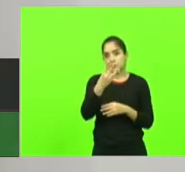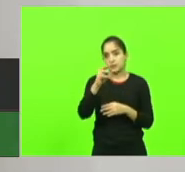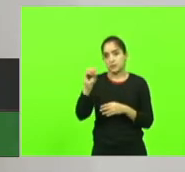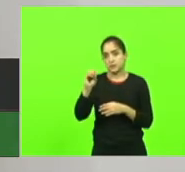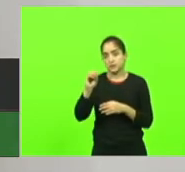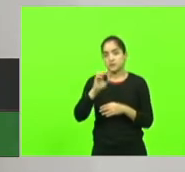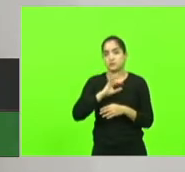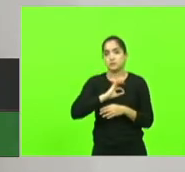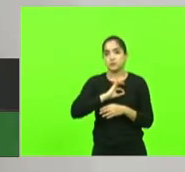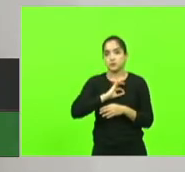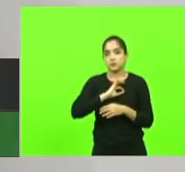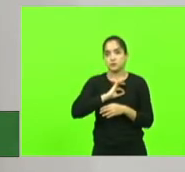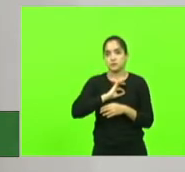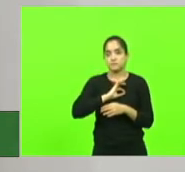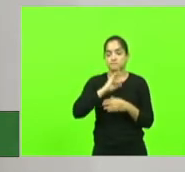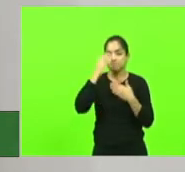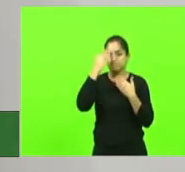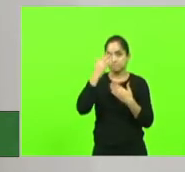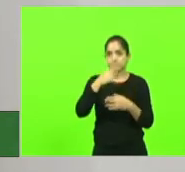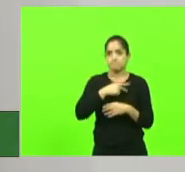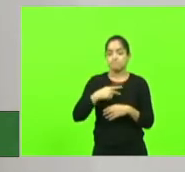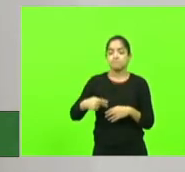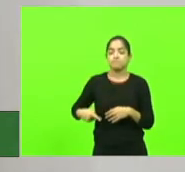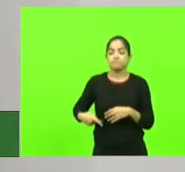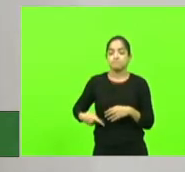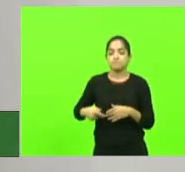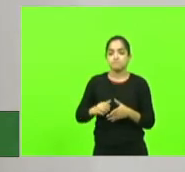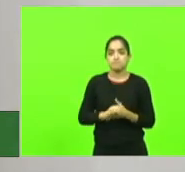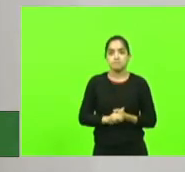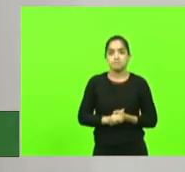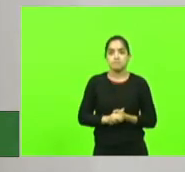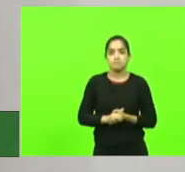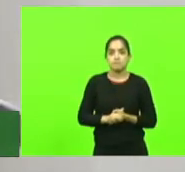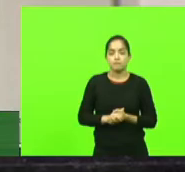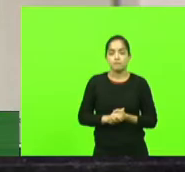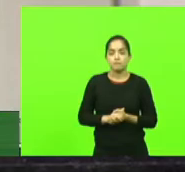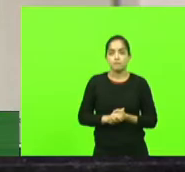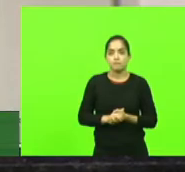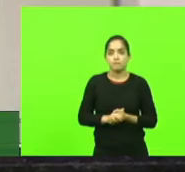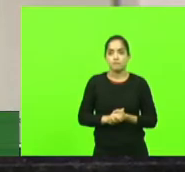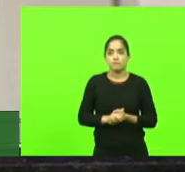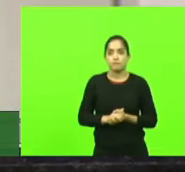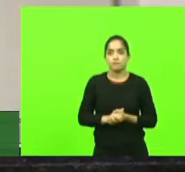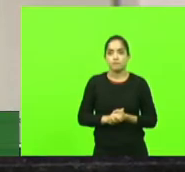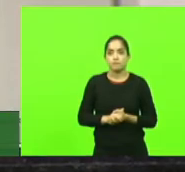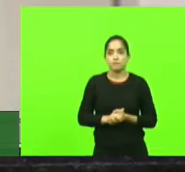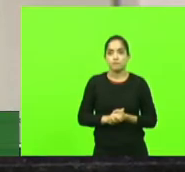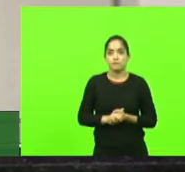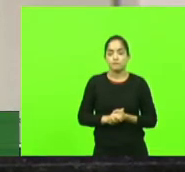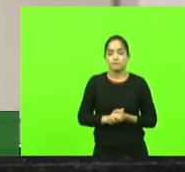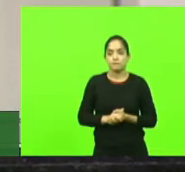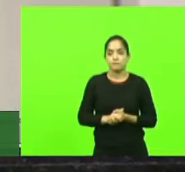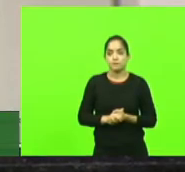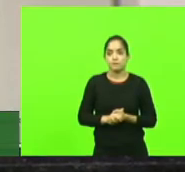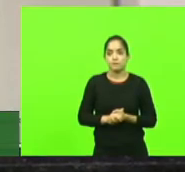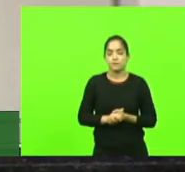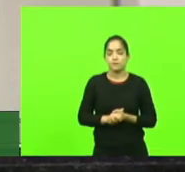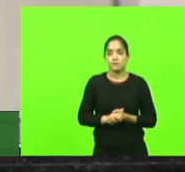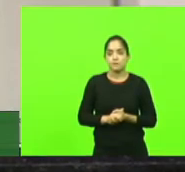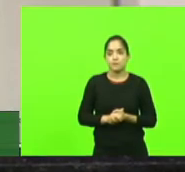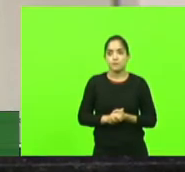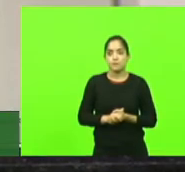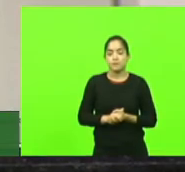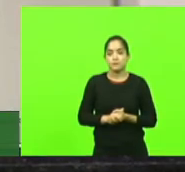policiais. Obrigado, senhor presidente, era o que tínhamos hoje. Questão de ordem, senhor presidente. Pela ordem.